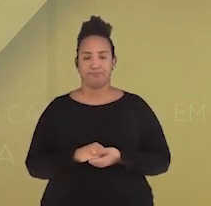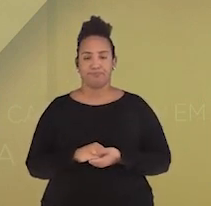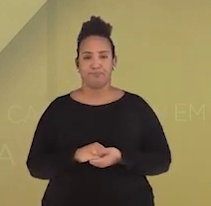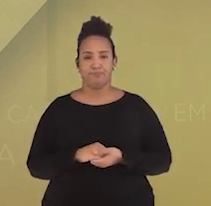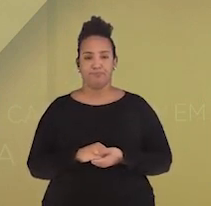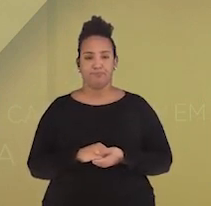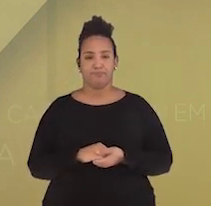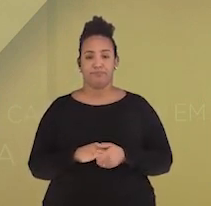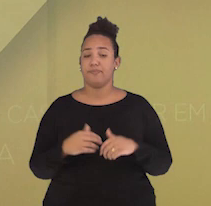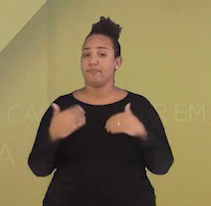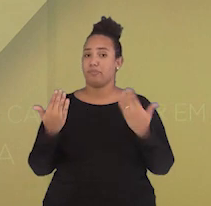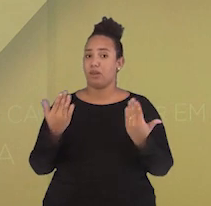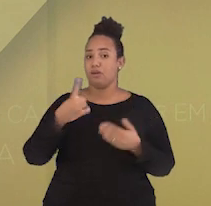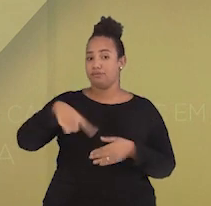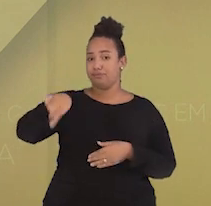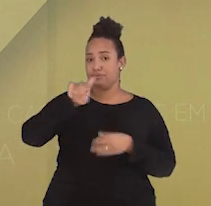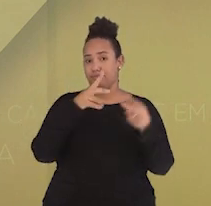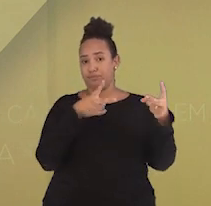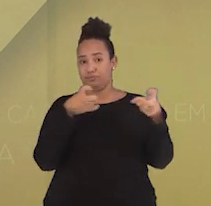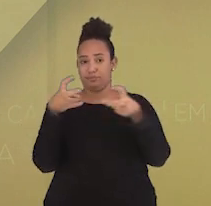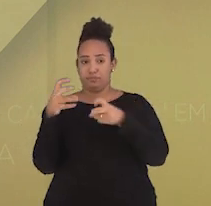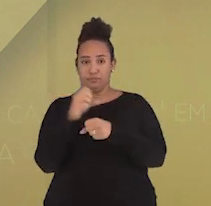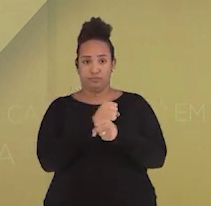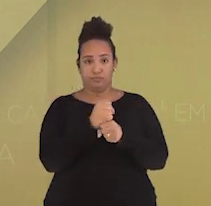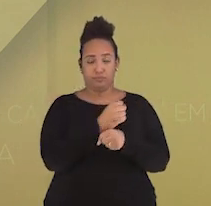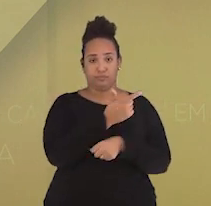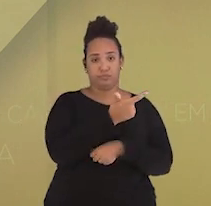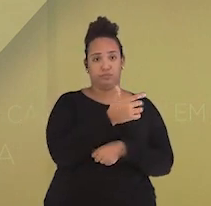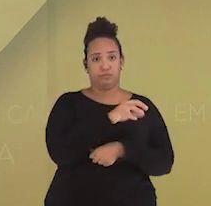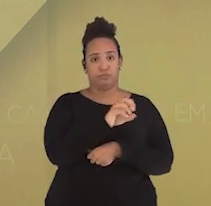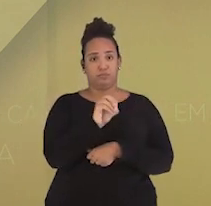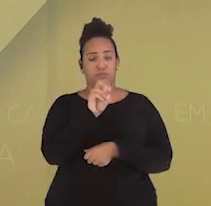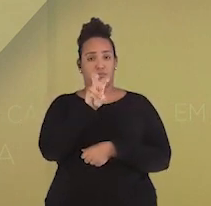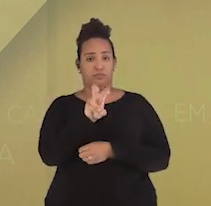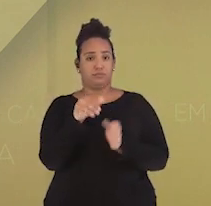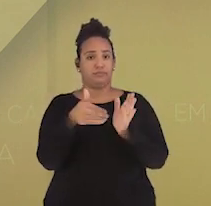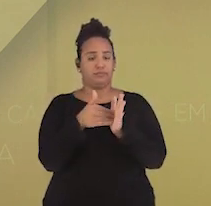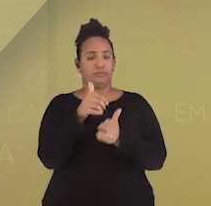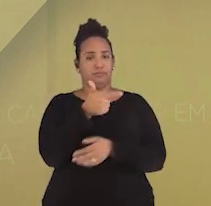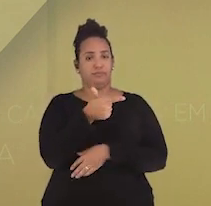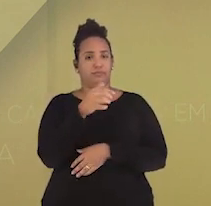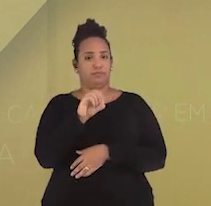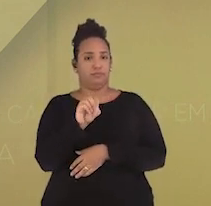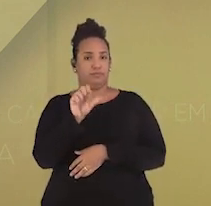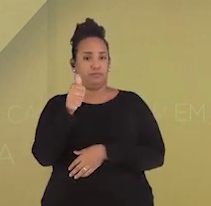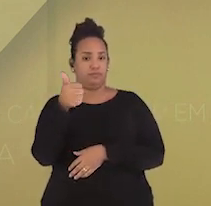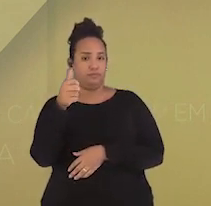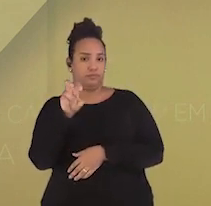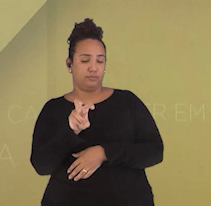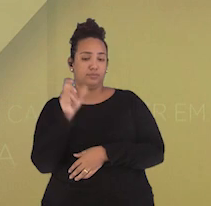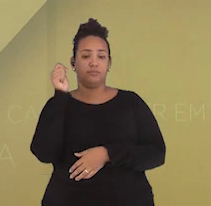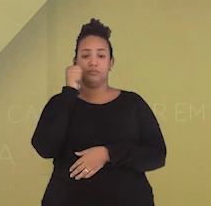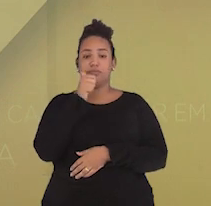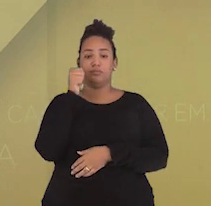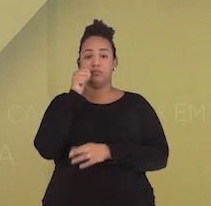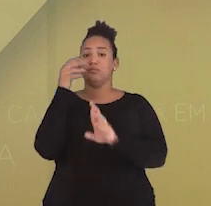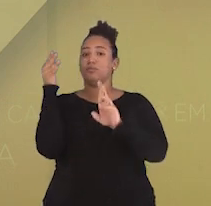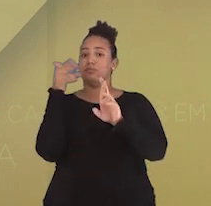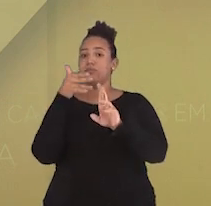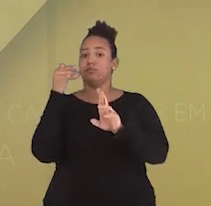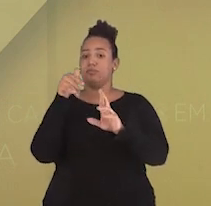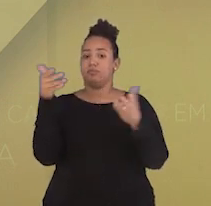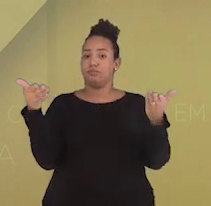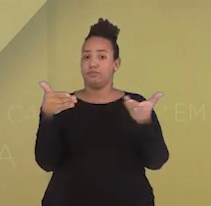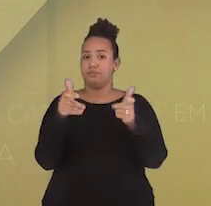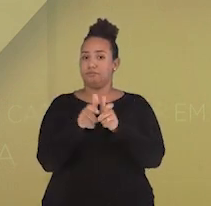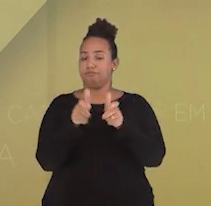possível notar que, de 2005 até 2015, o número de mulheres como referência aumentou.